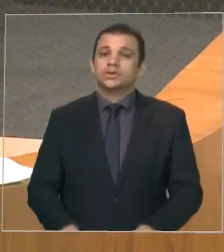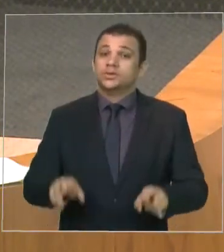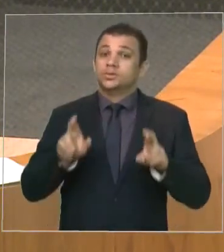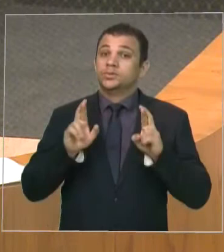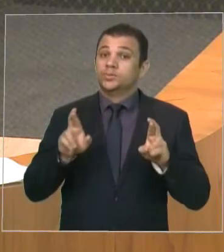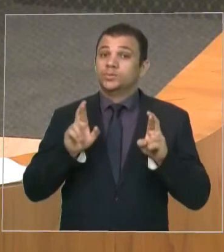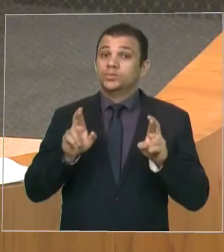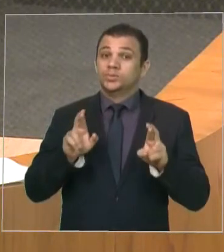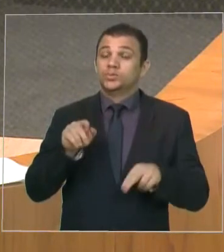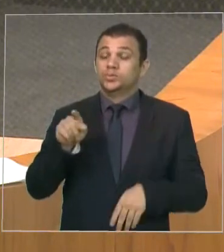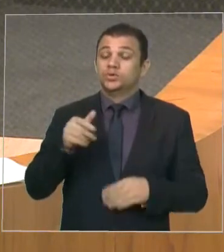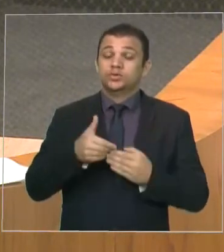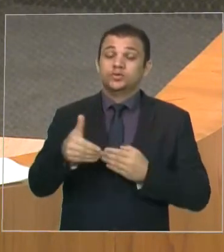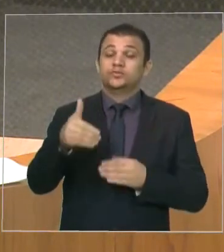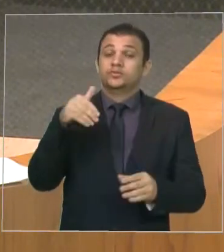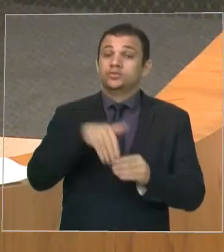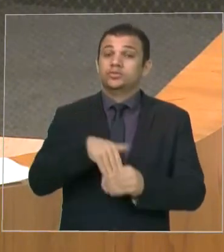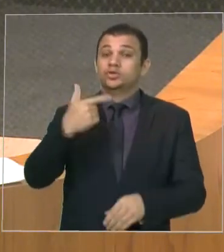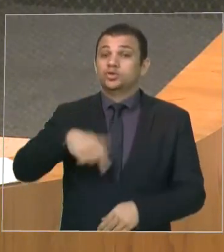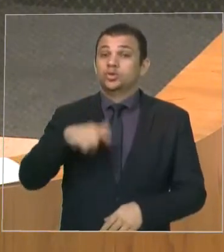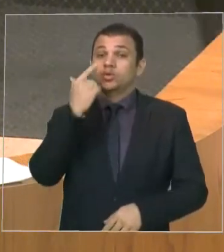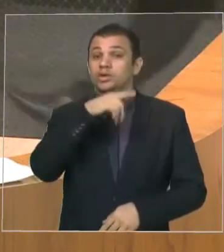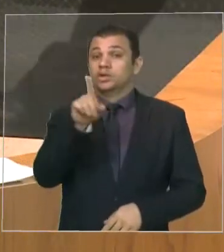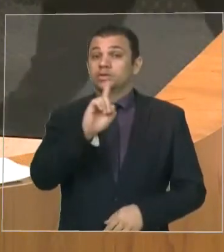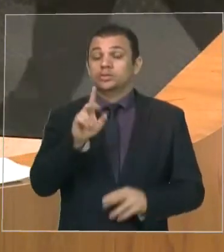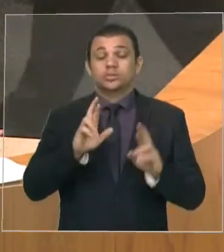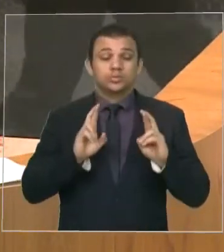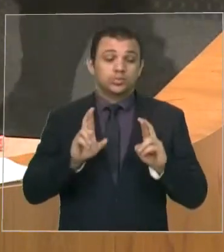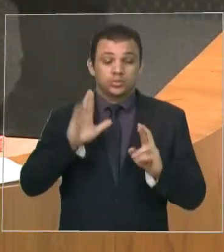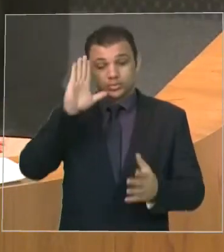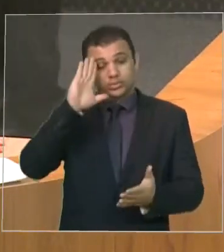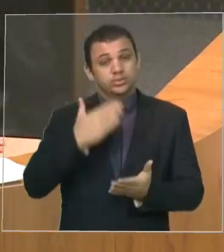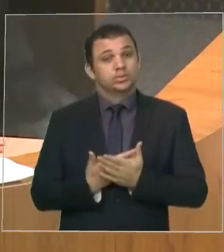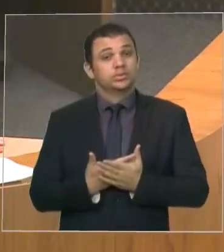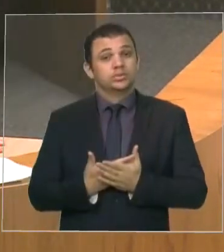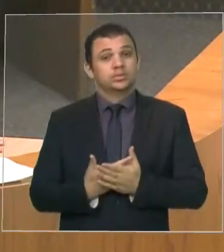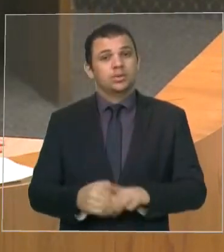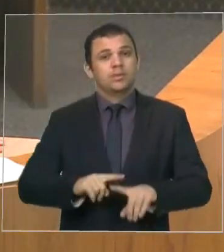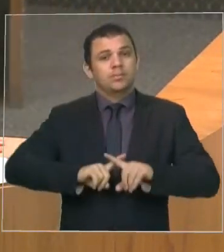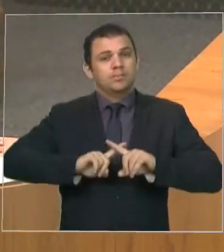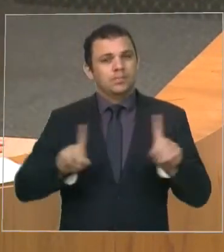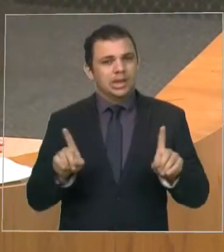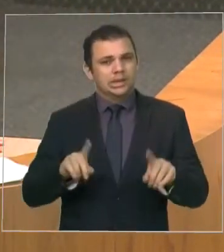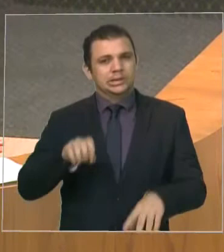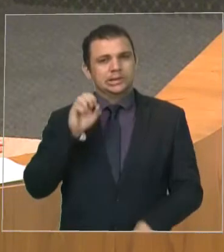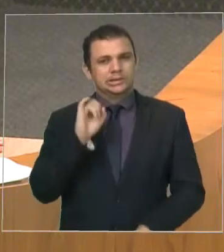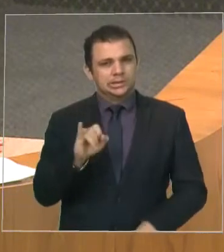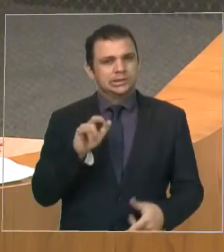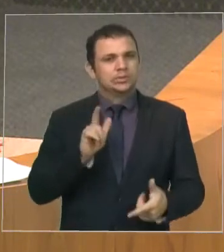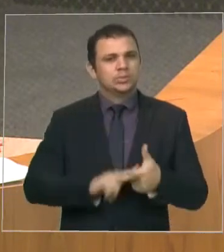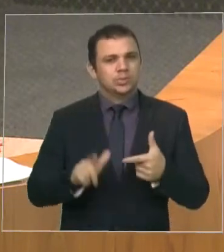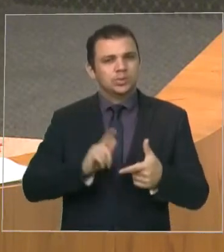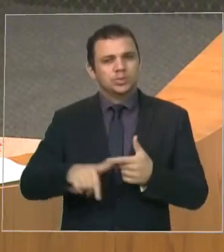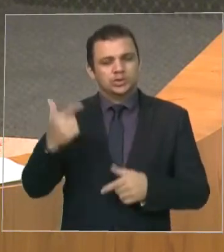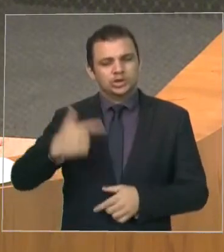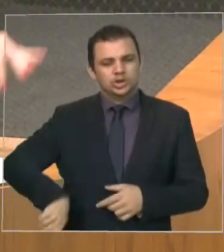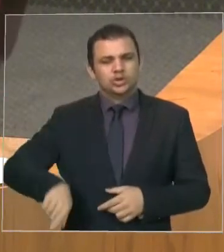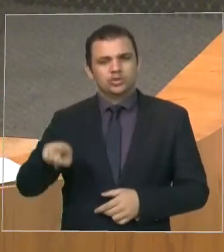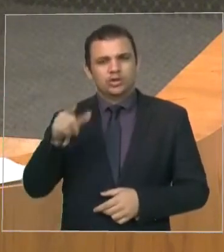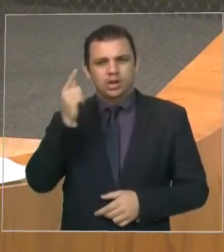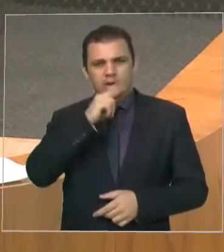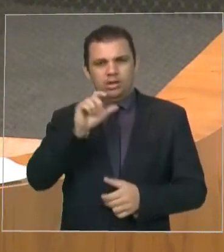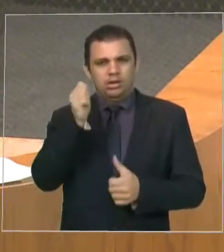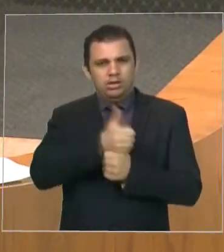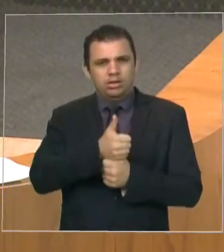jamais. Eu creio sinceramente que não. Mas se esse desastre acontecer, no